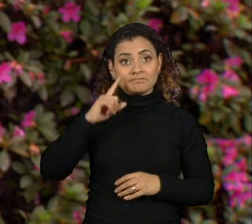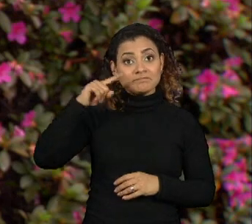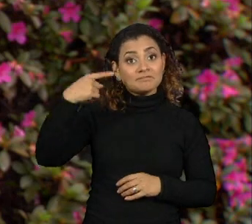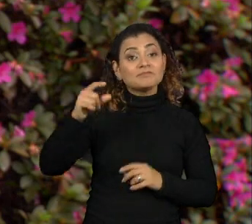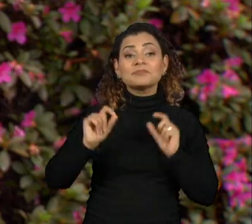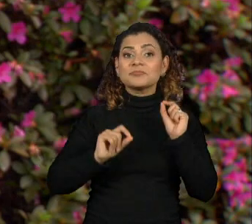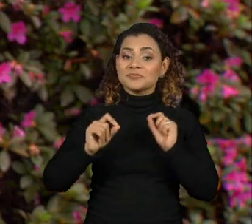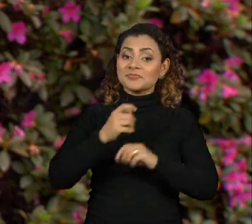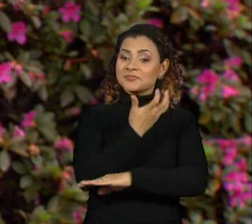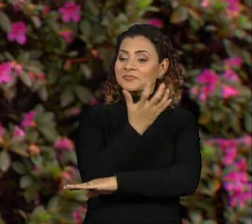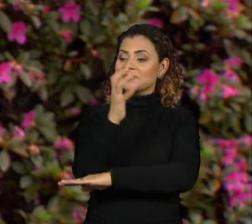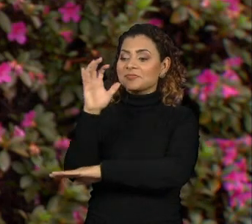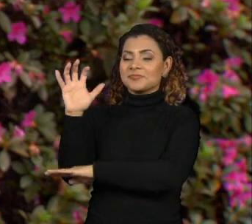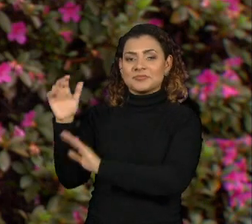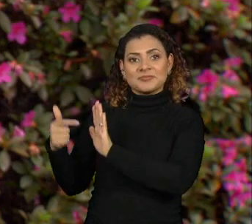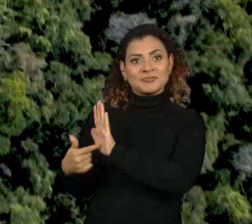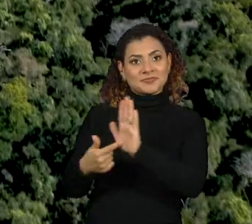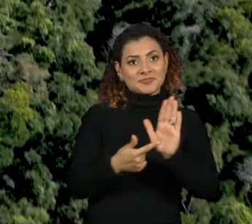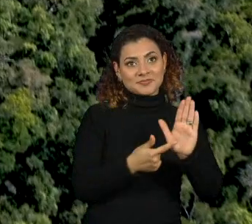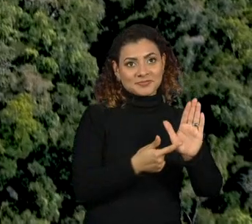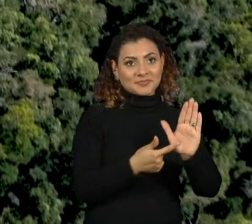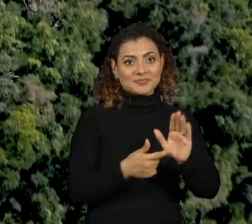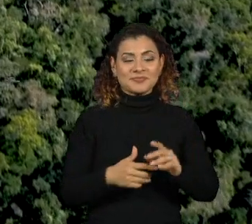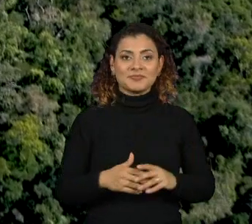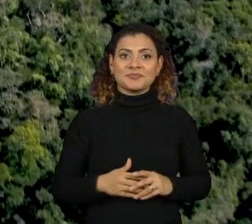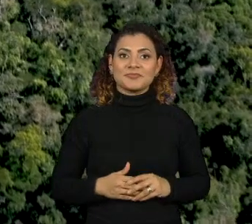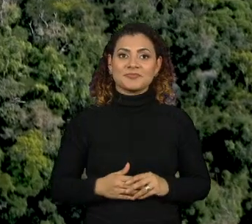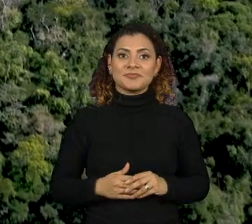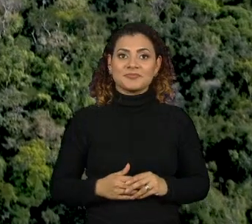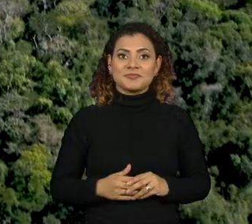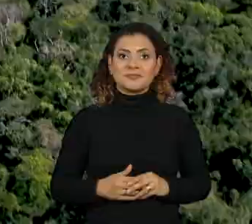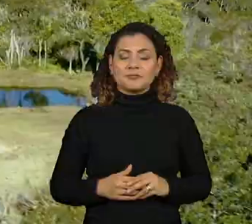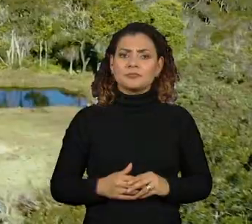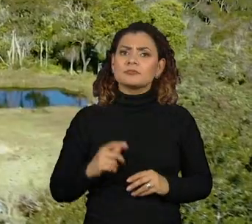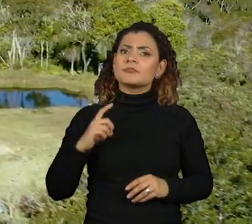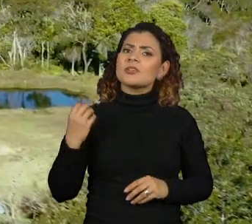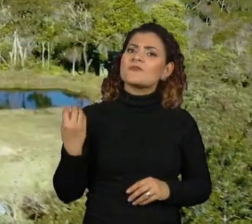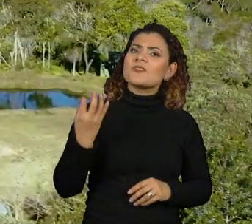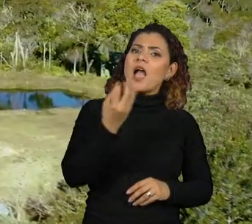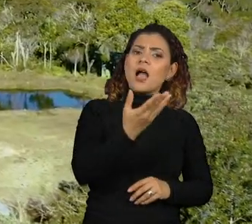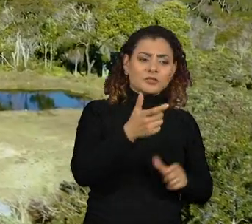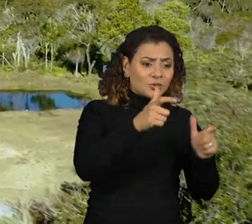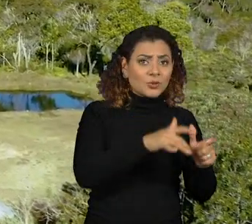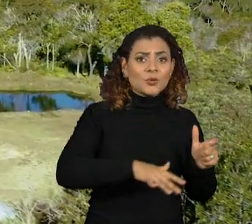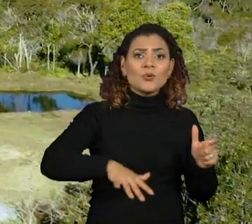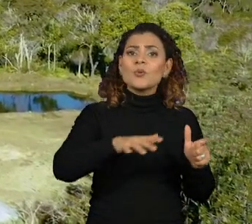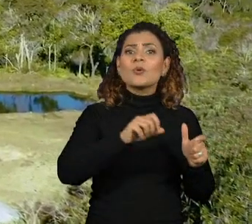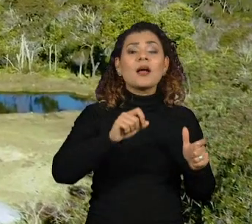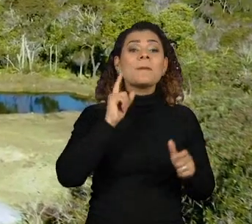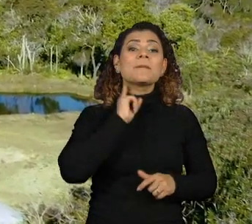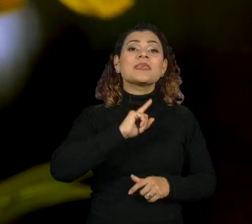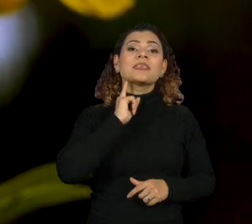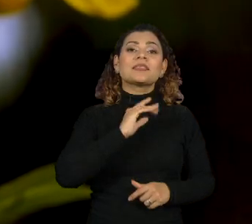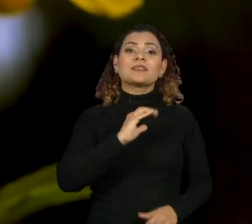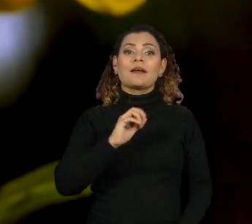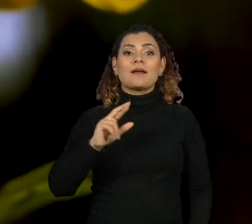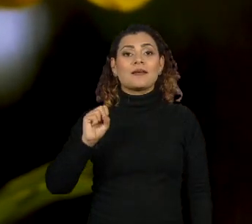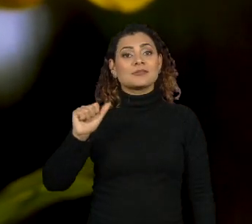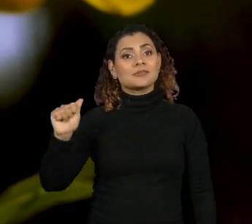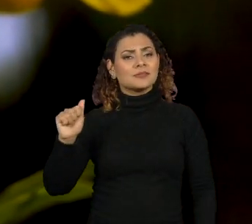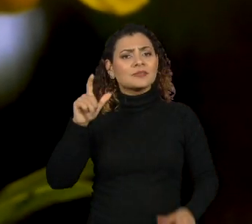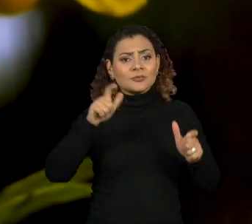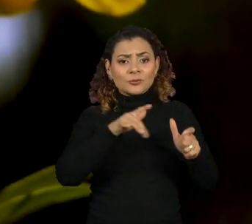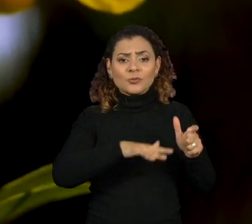mais aqui no Repórter Eco. Uma viagem ao Santuário do Caraça, em Minas Gerais. O